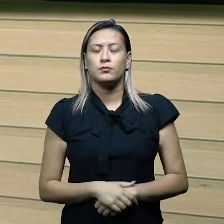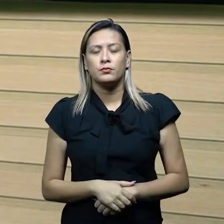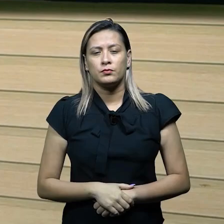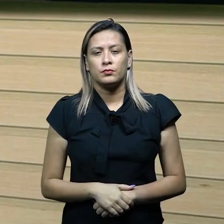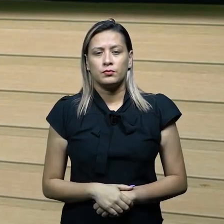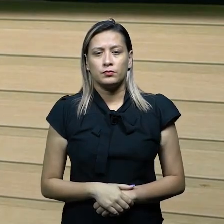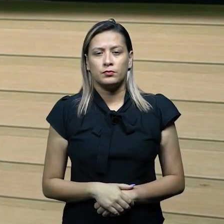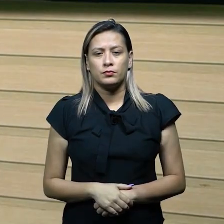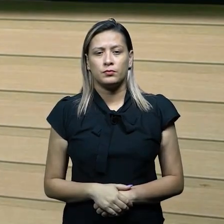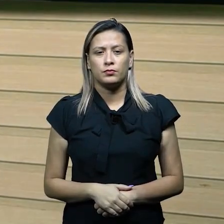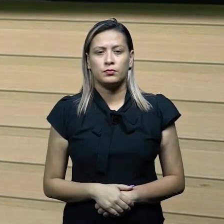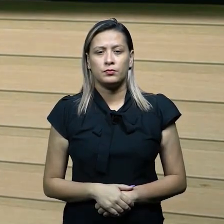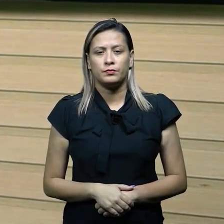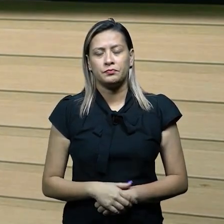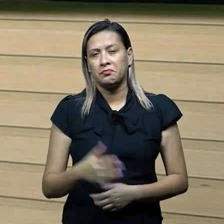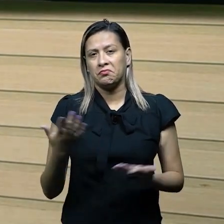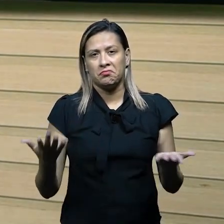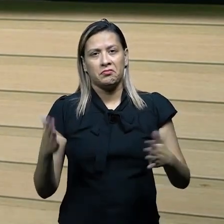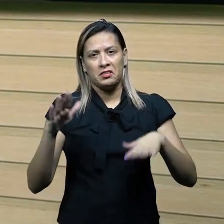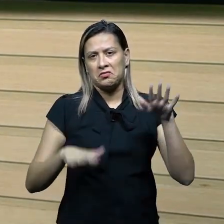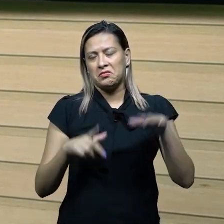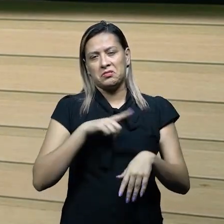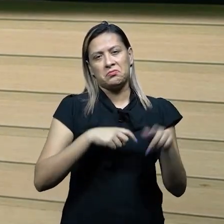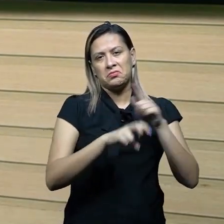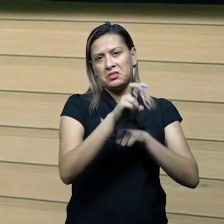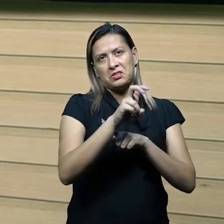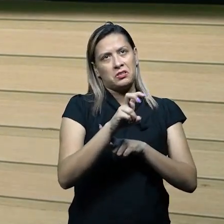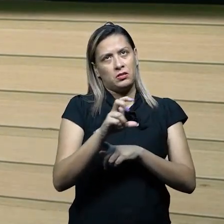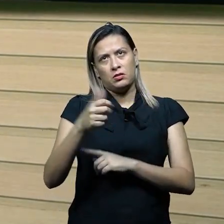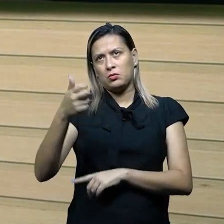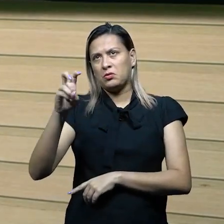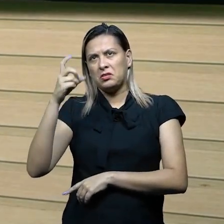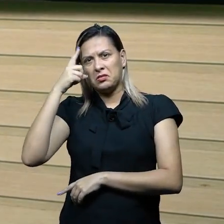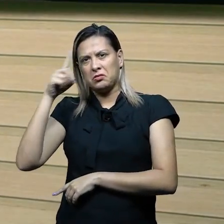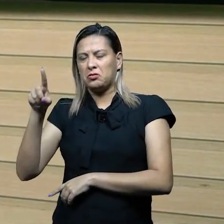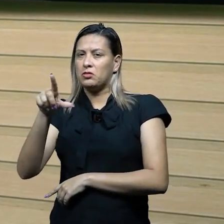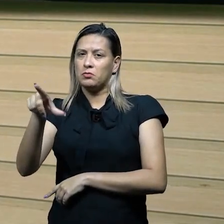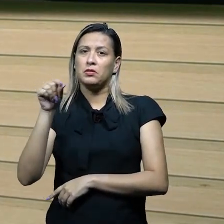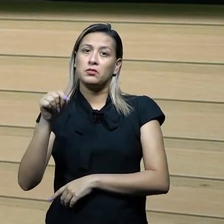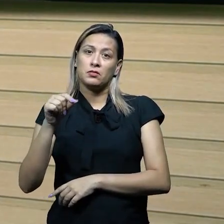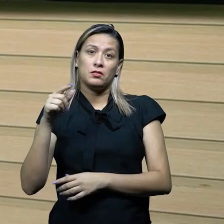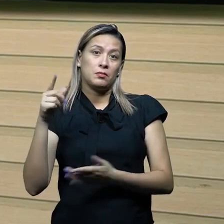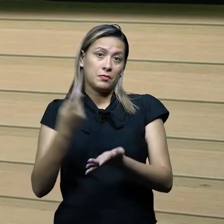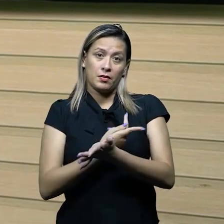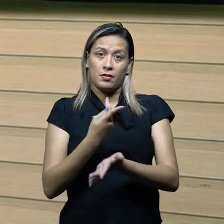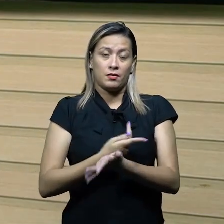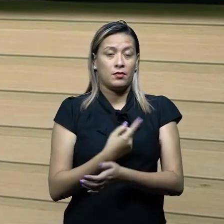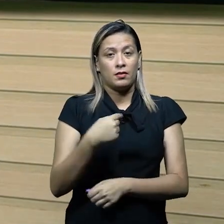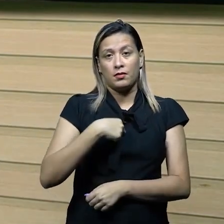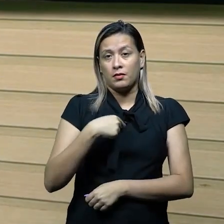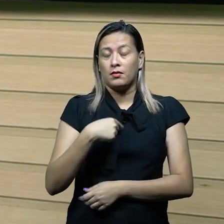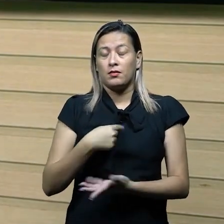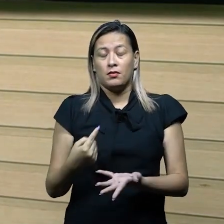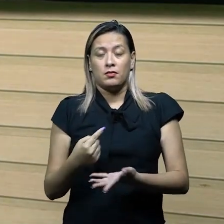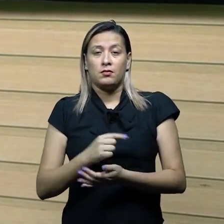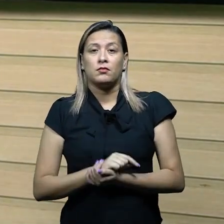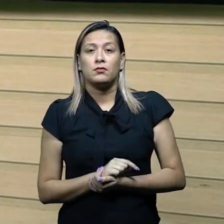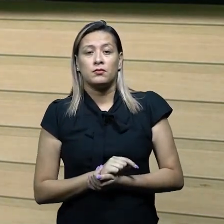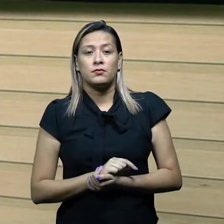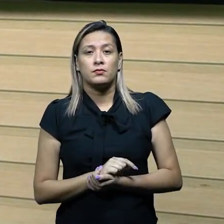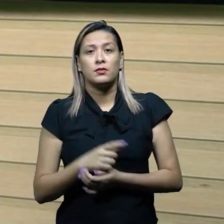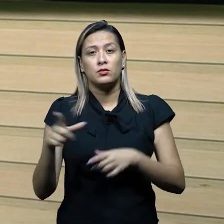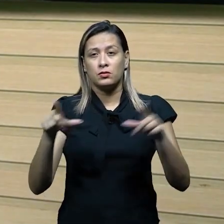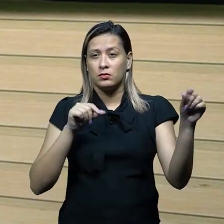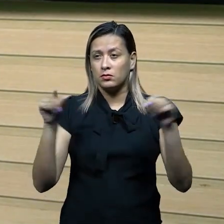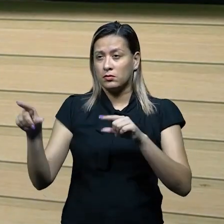o ideal, às vezes tu tem 5, 10, 15 dias para fazer essa escolha, às vezes tu erra. Eu mesmo já participei de vários processos seletivos enquanto